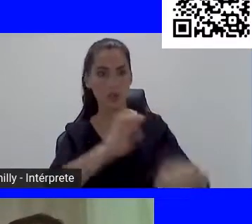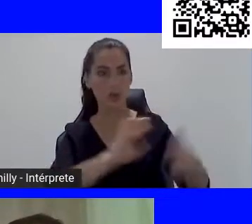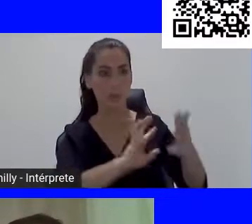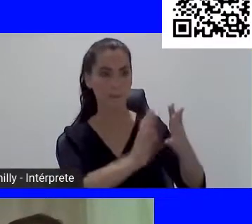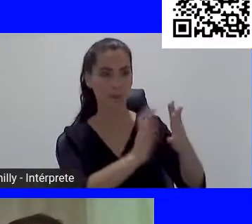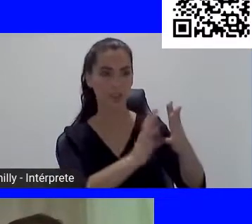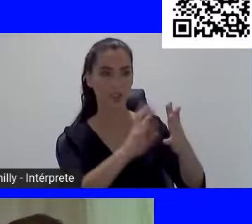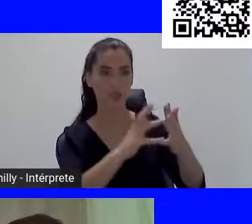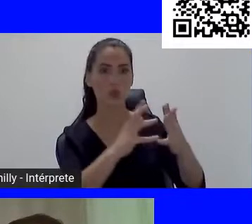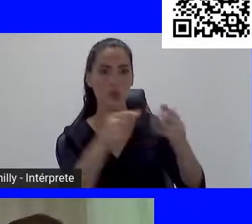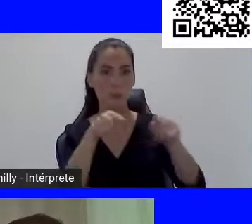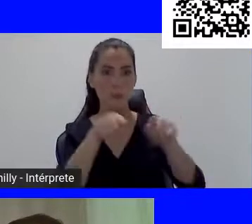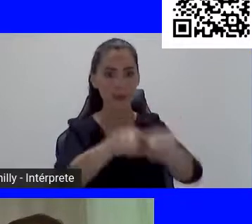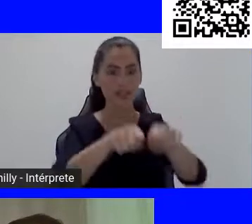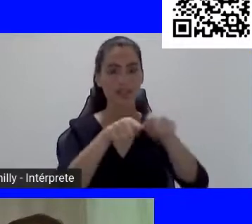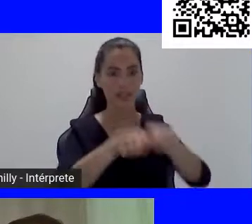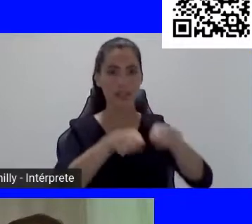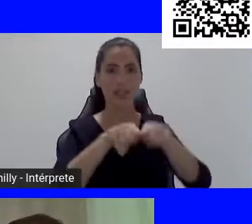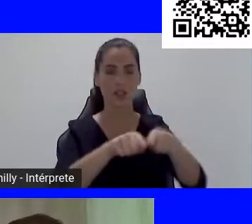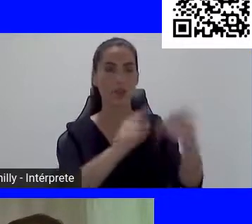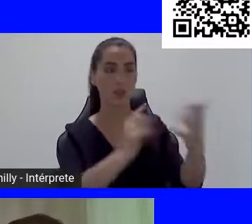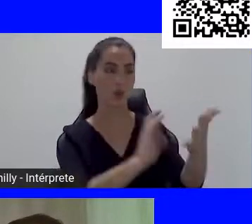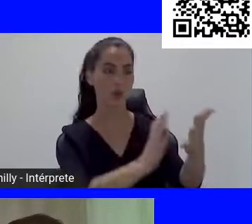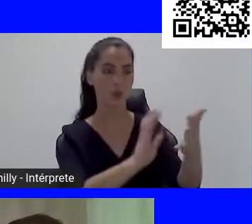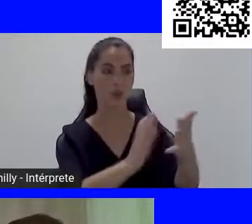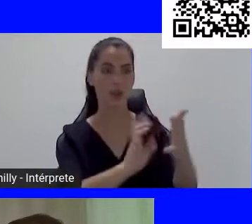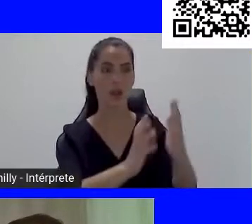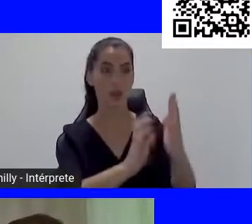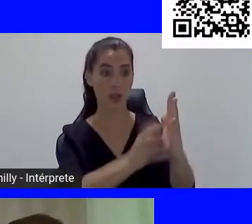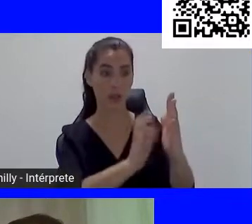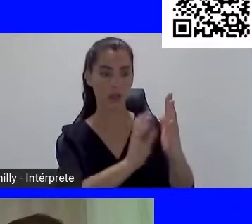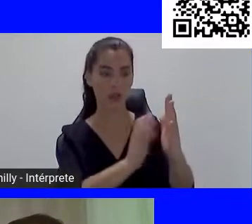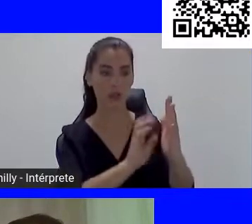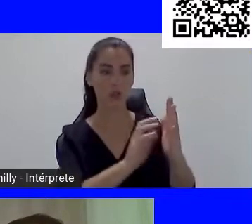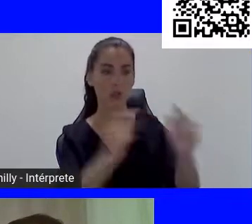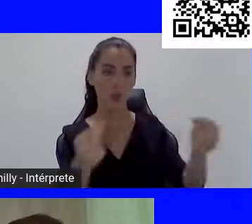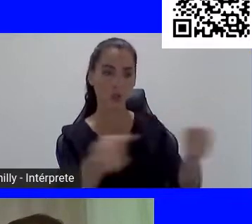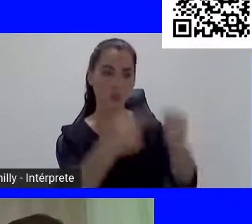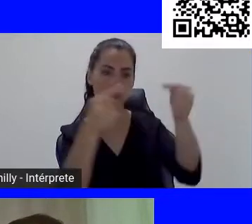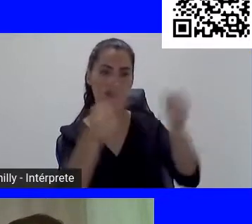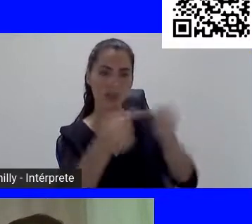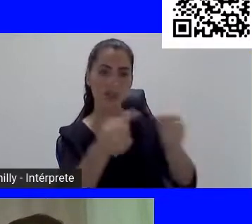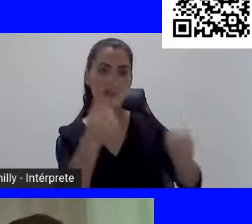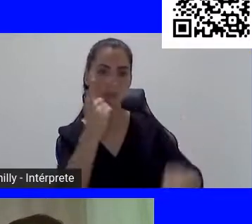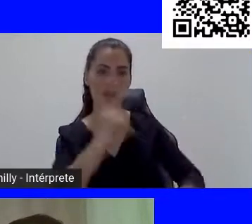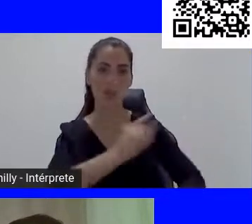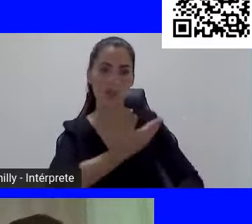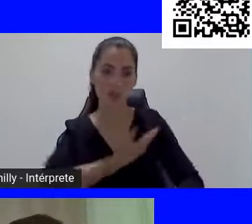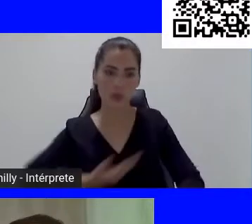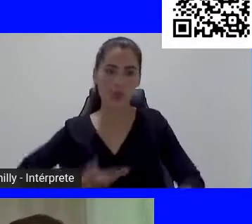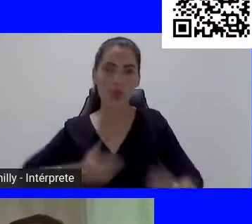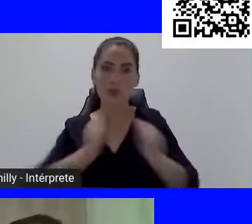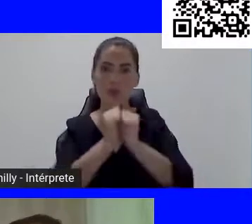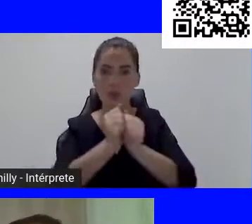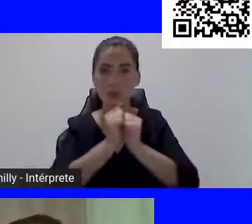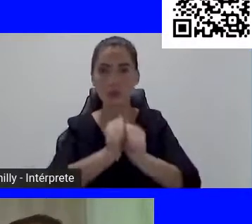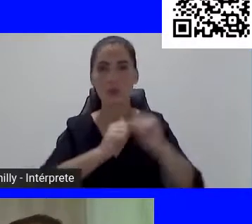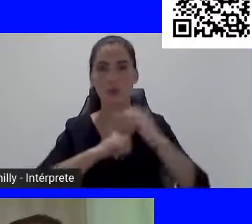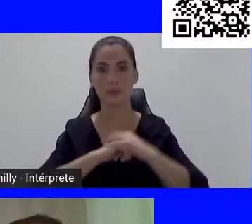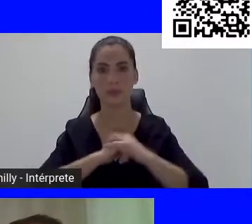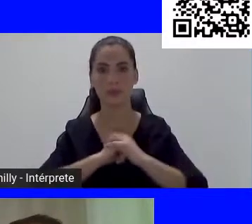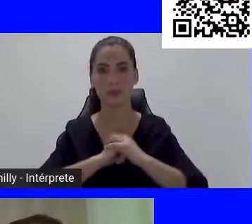econômica e na pauta de costumes, para governar junto, você resolve essa questão com... você não precisa